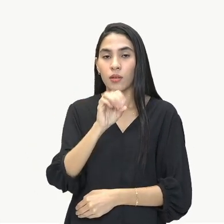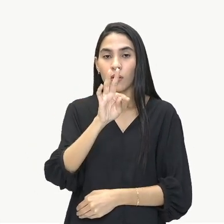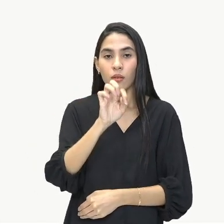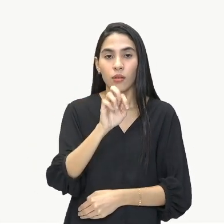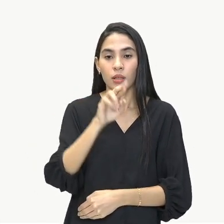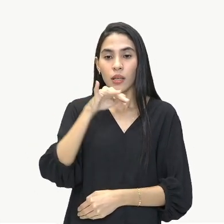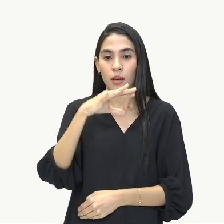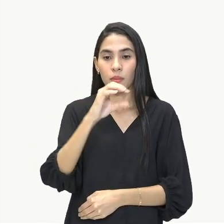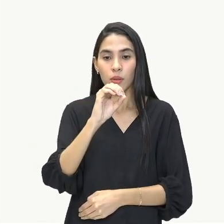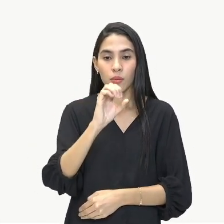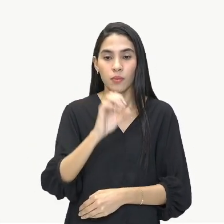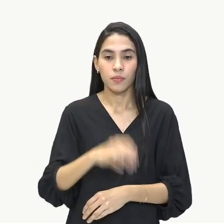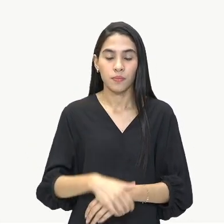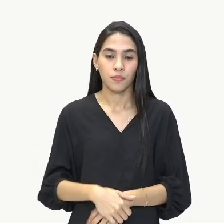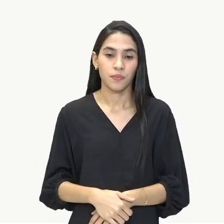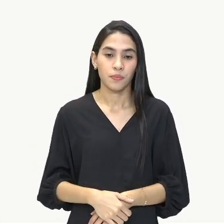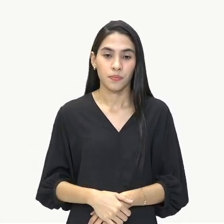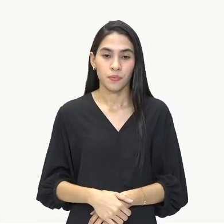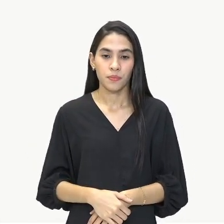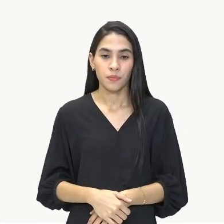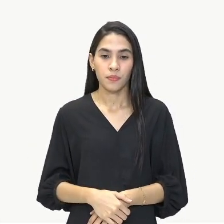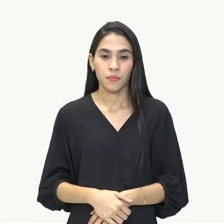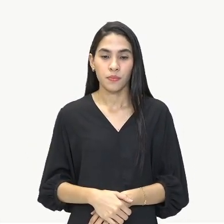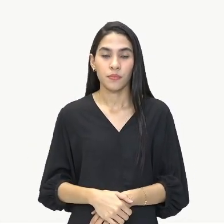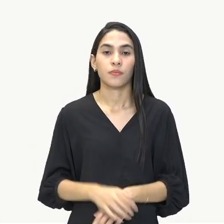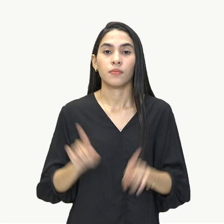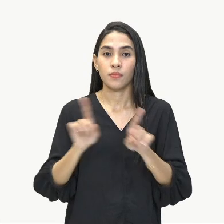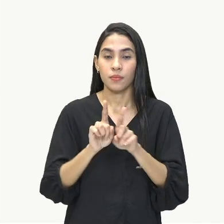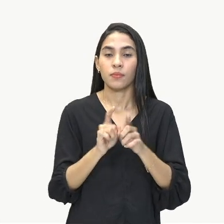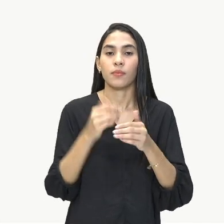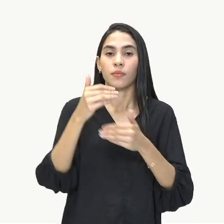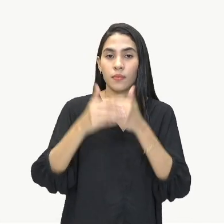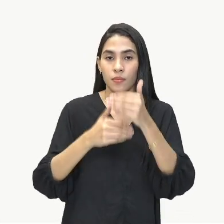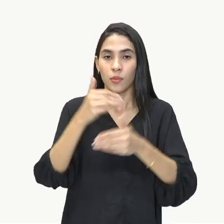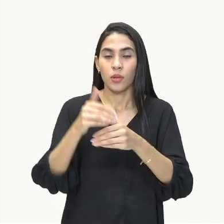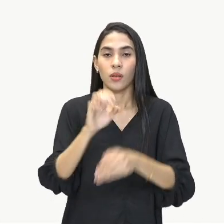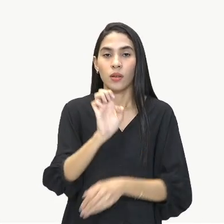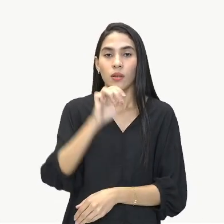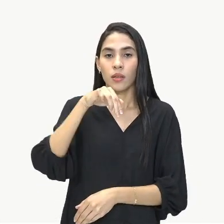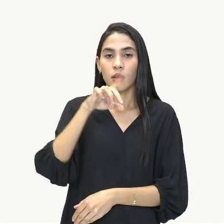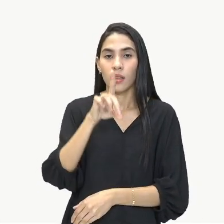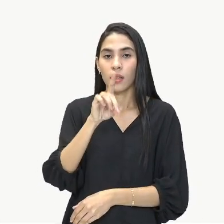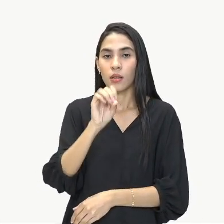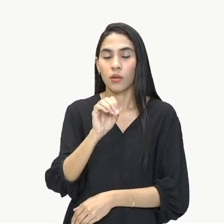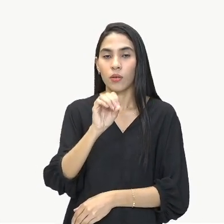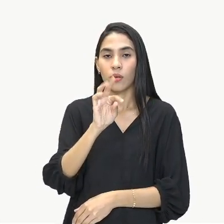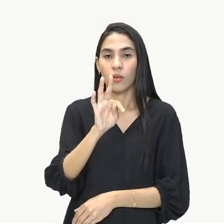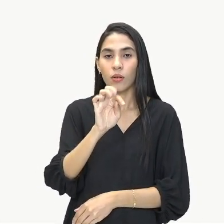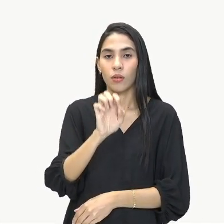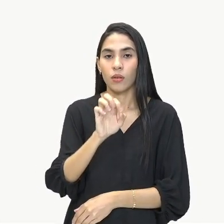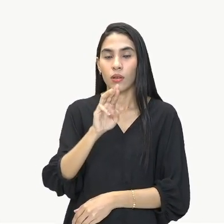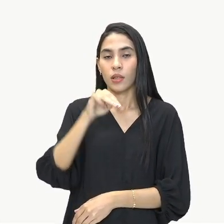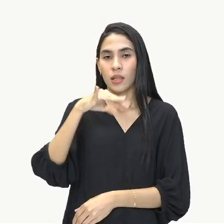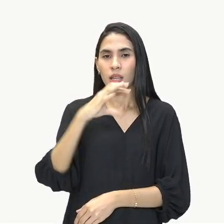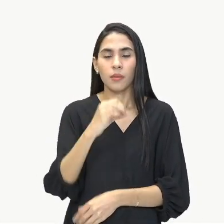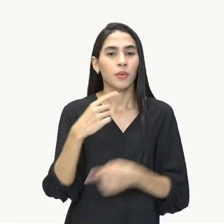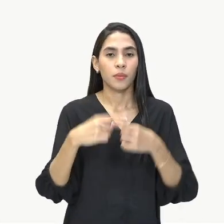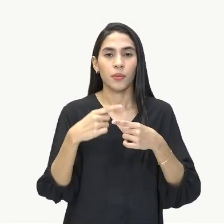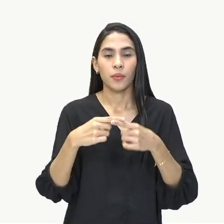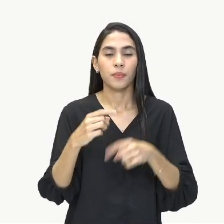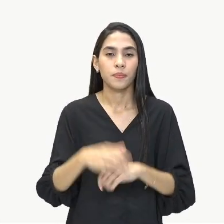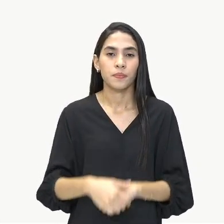endotérmico, tá bom? Ele é um processo endotérmico. Por que ele é um processo endotérmico?